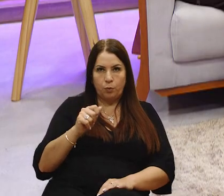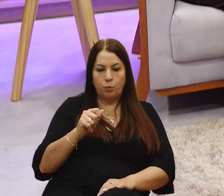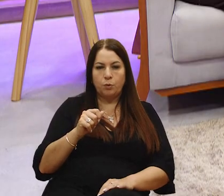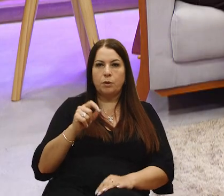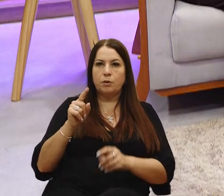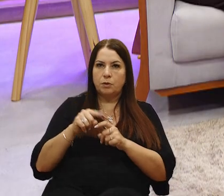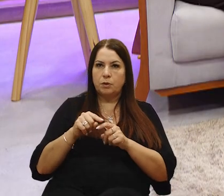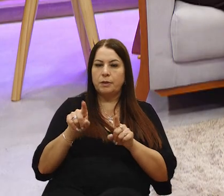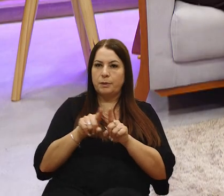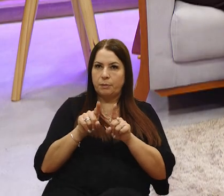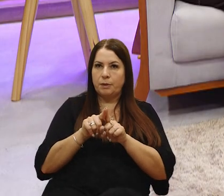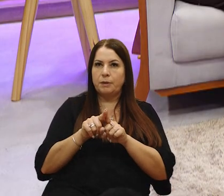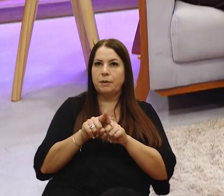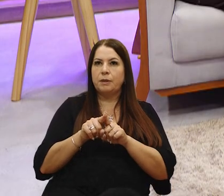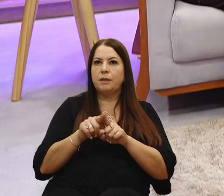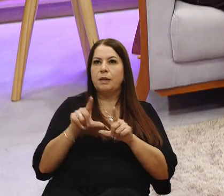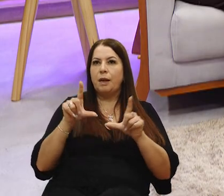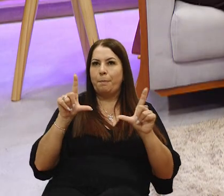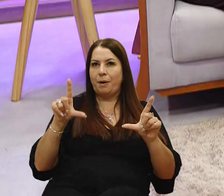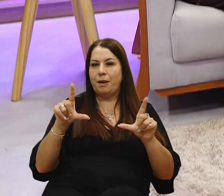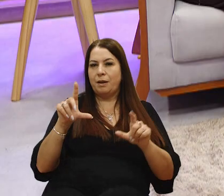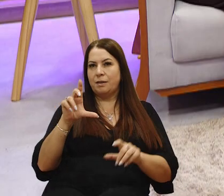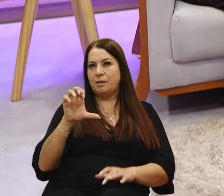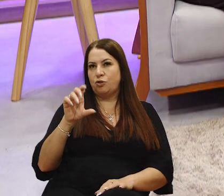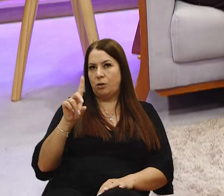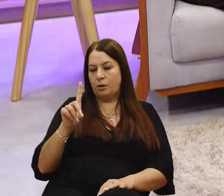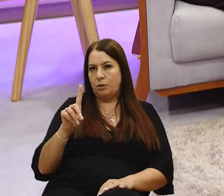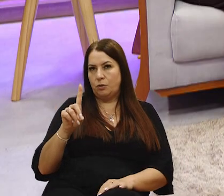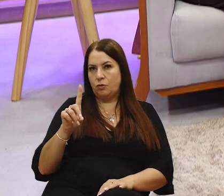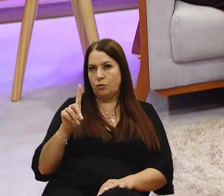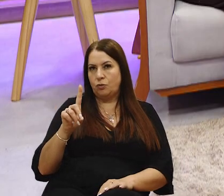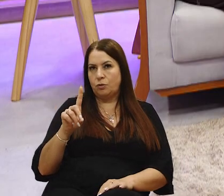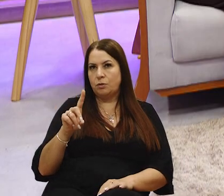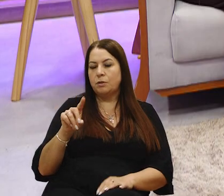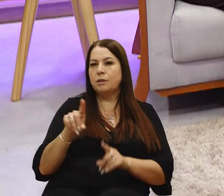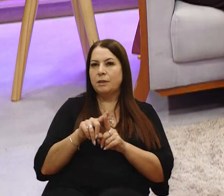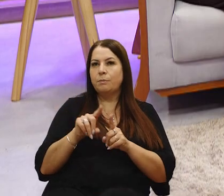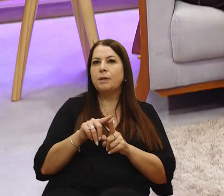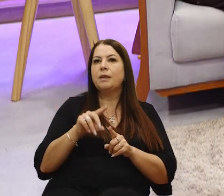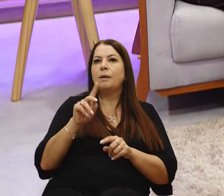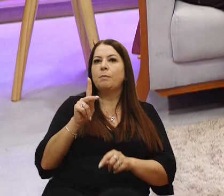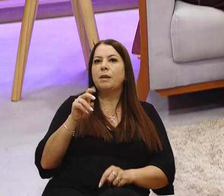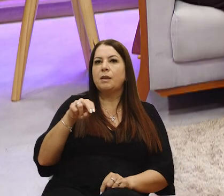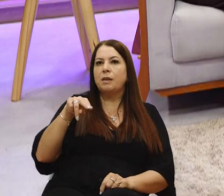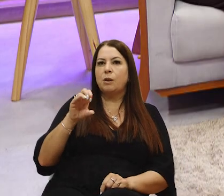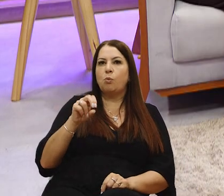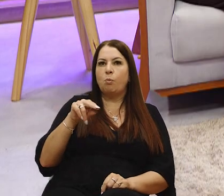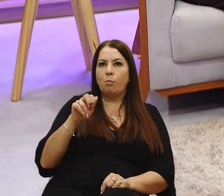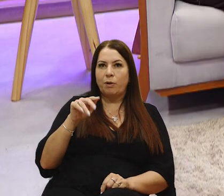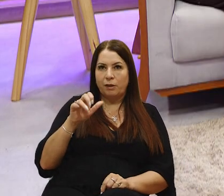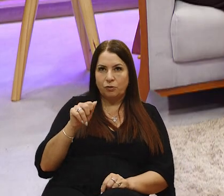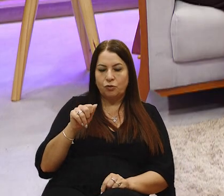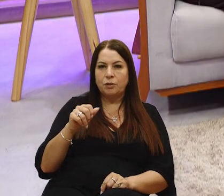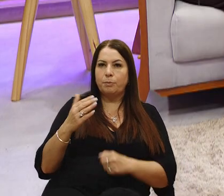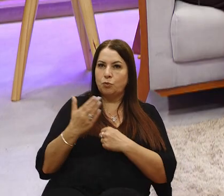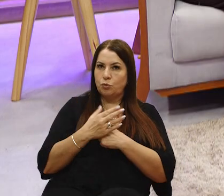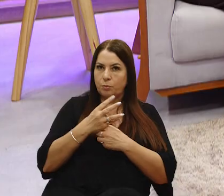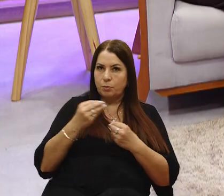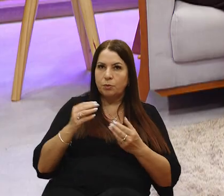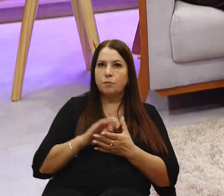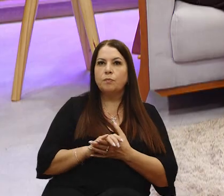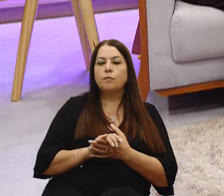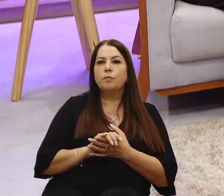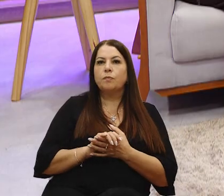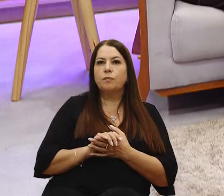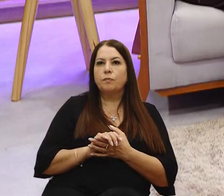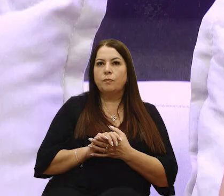com a Bruna, né, no consultório, que teve as placas de LED, tem a bota pneumática, né, que ela é maravilhosa,